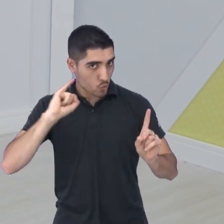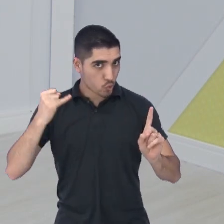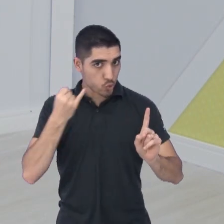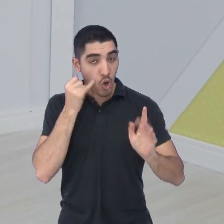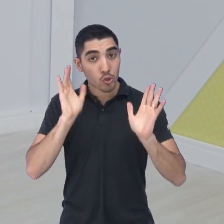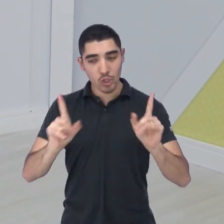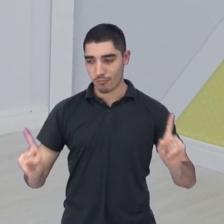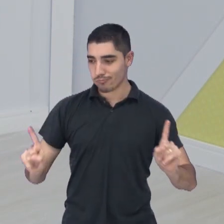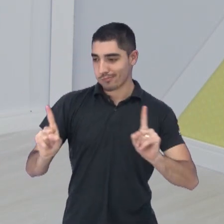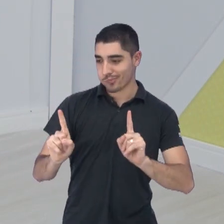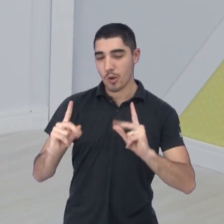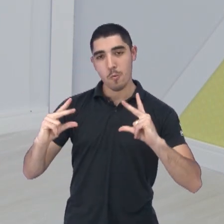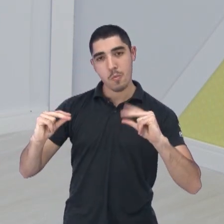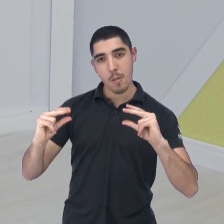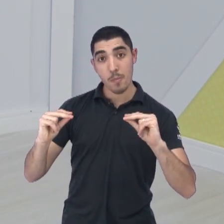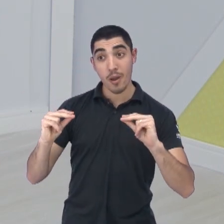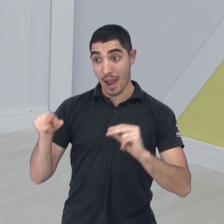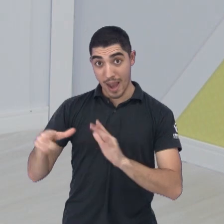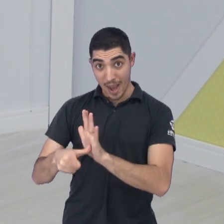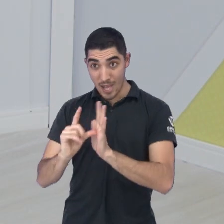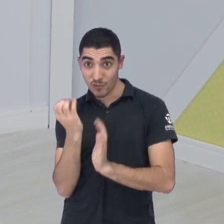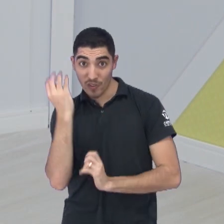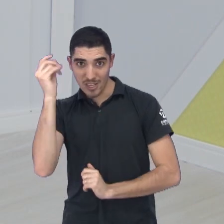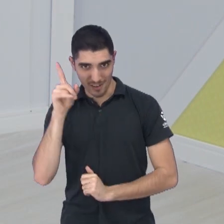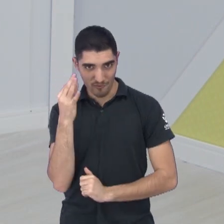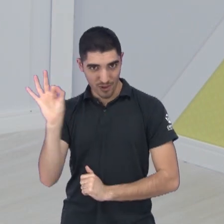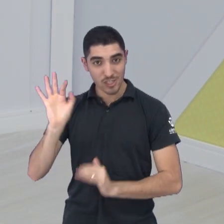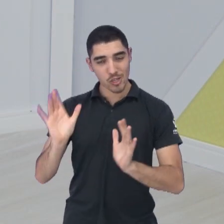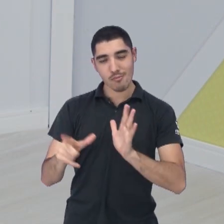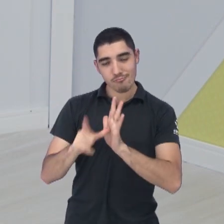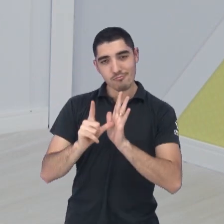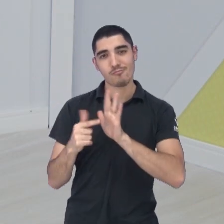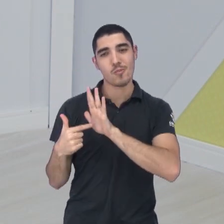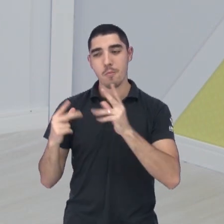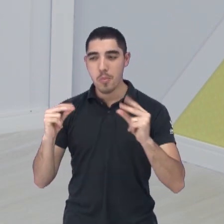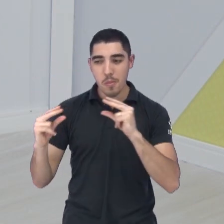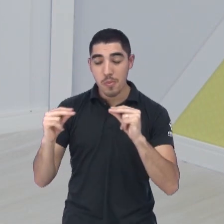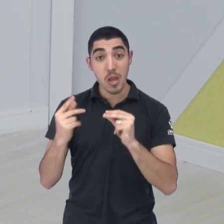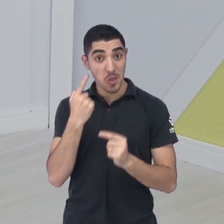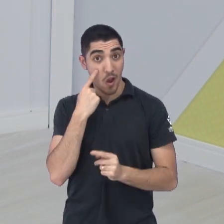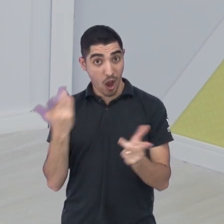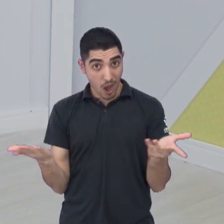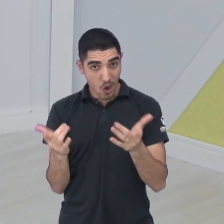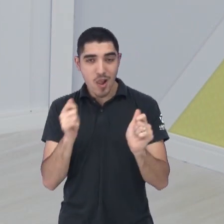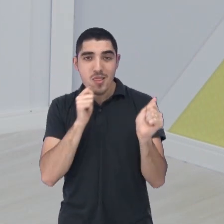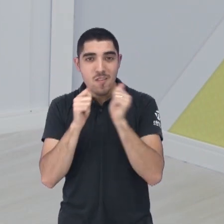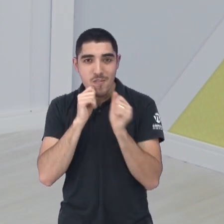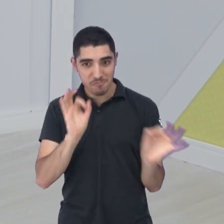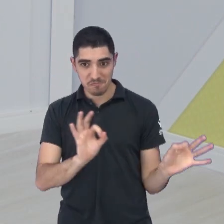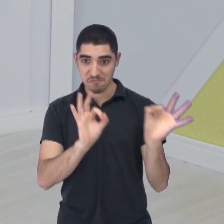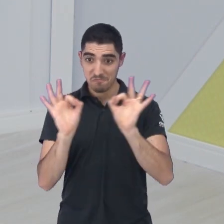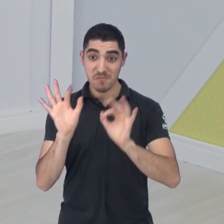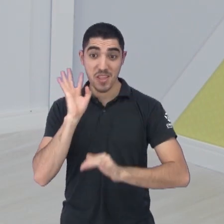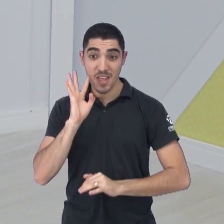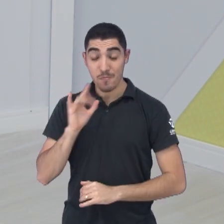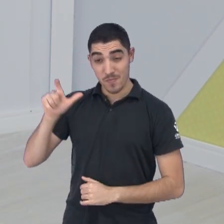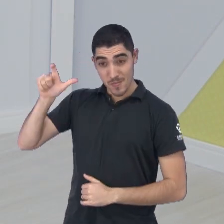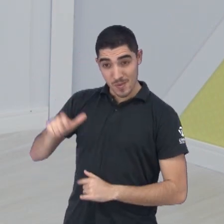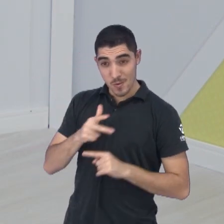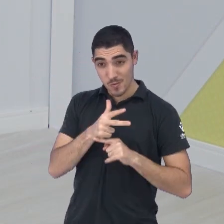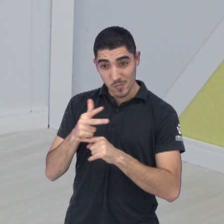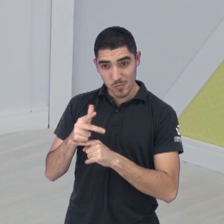da viagem a Paris. E você confere agora aqui no nosso Hora do Esporte este bate-papo muito bacana. As imagens são